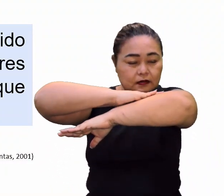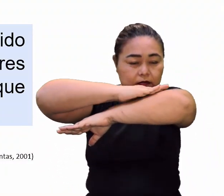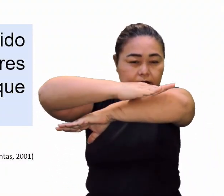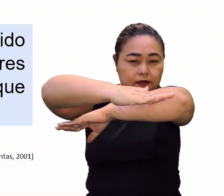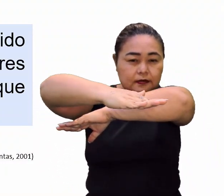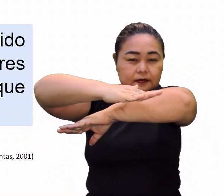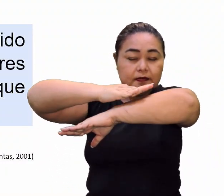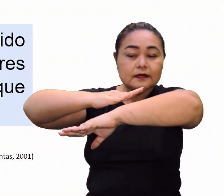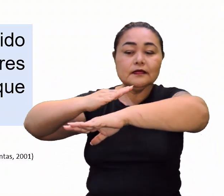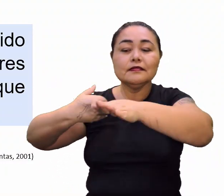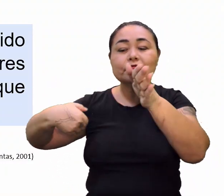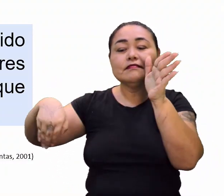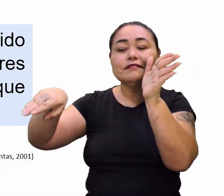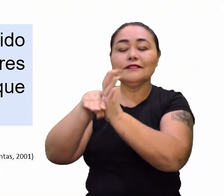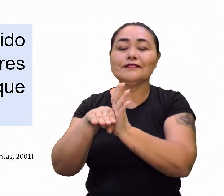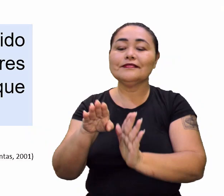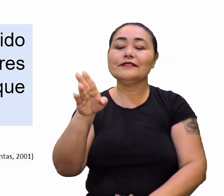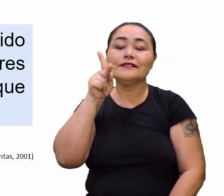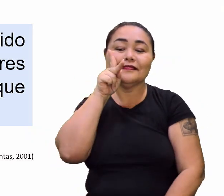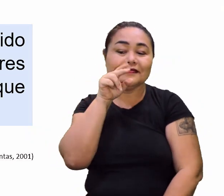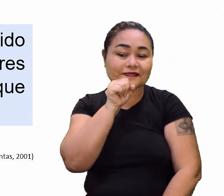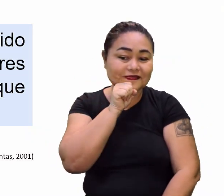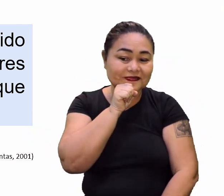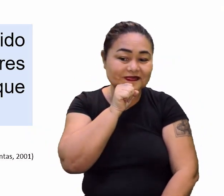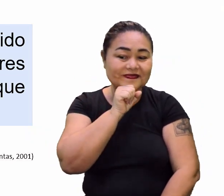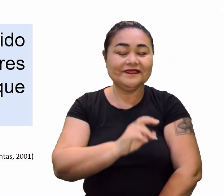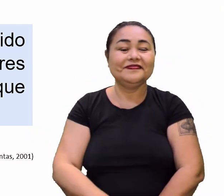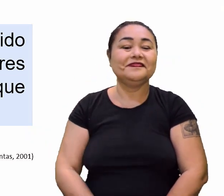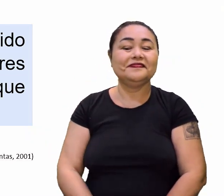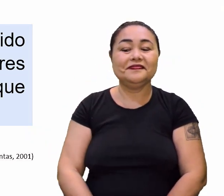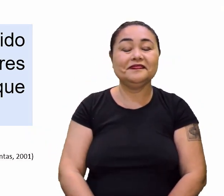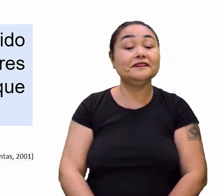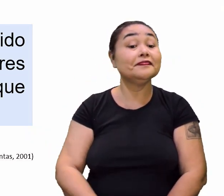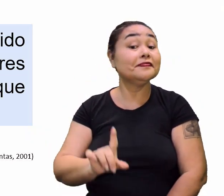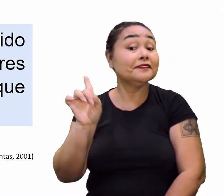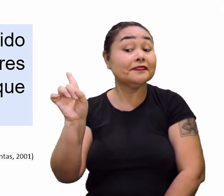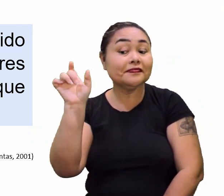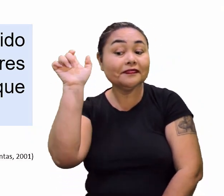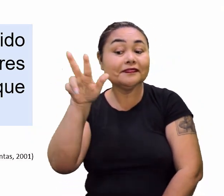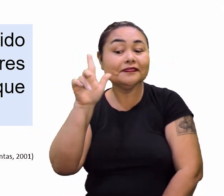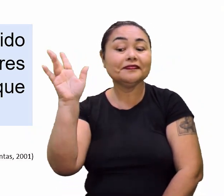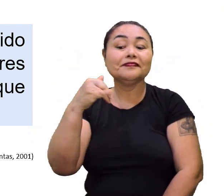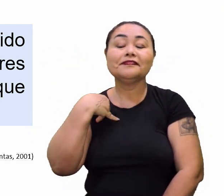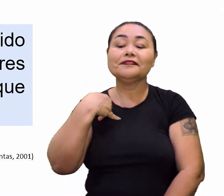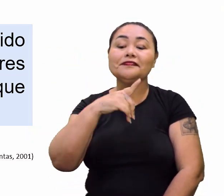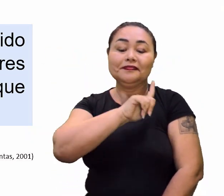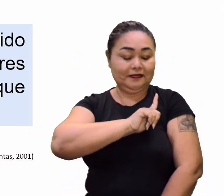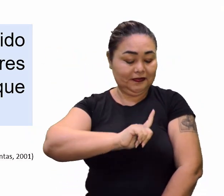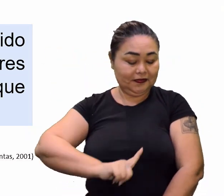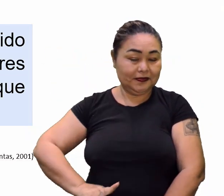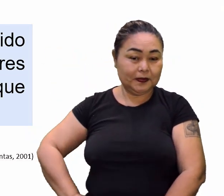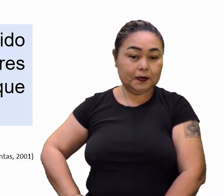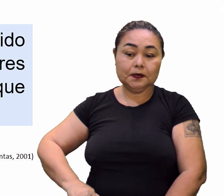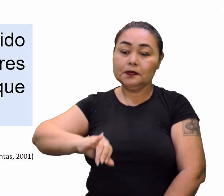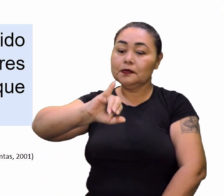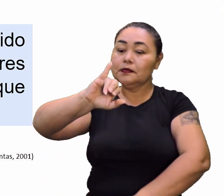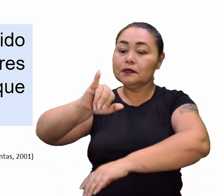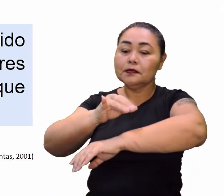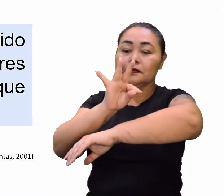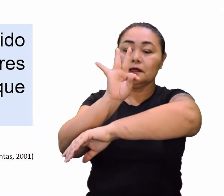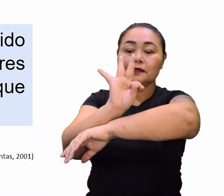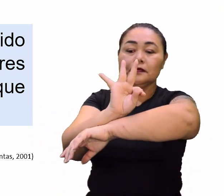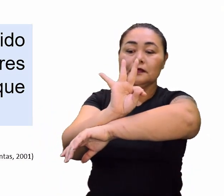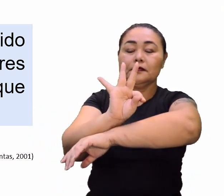chega a Porto Velho. Olha só. E quem era o governador? Jorge